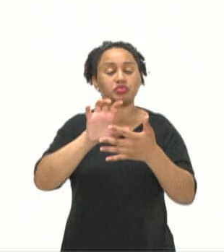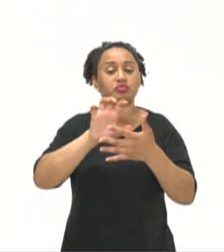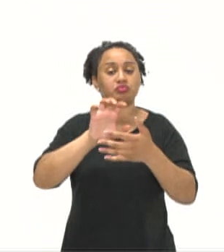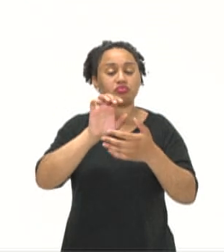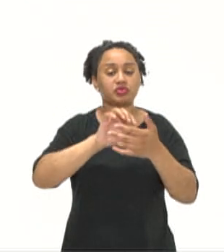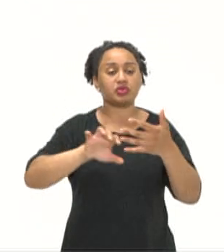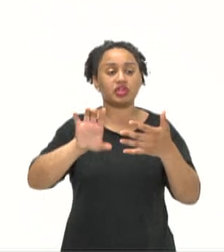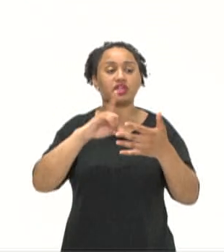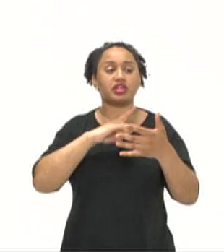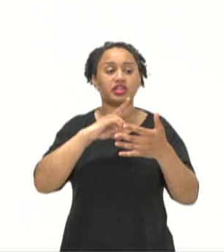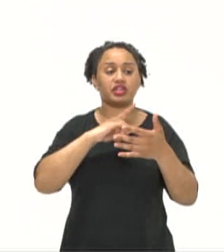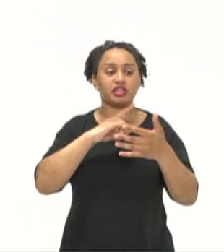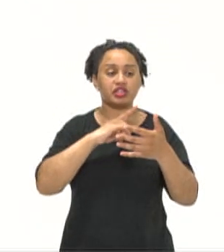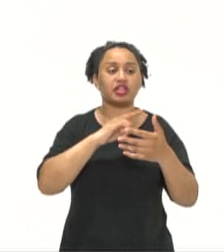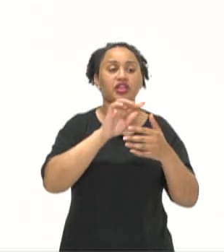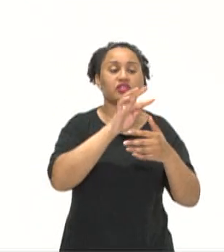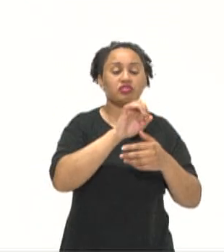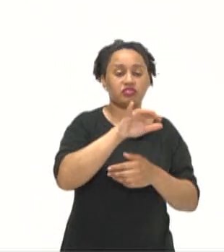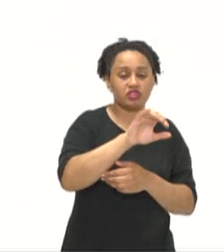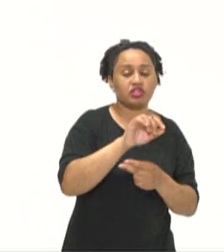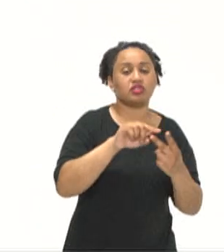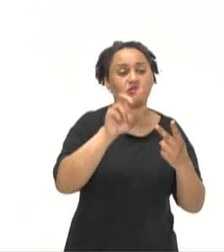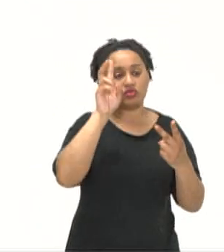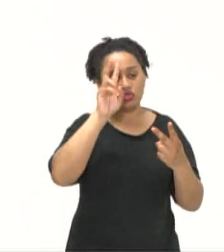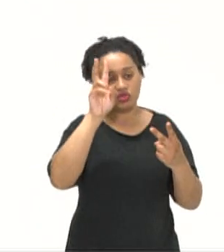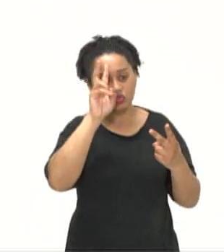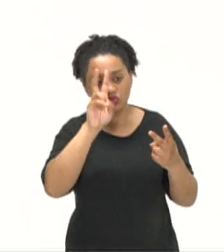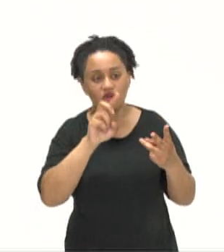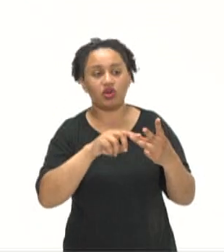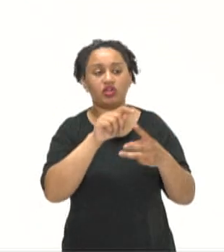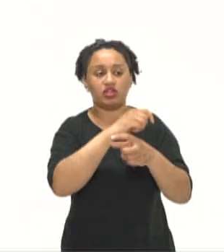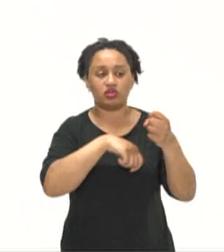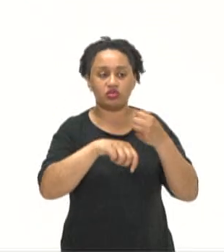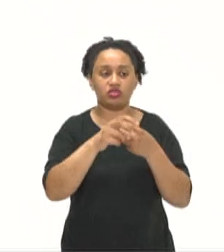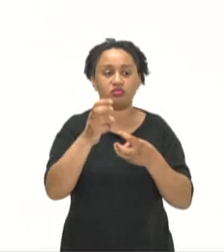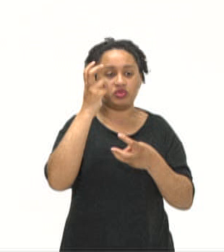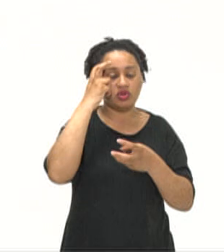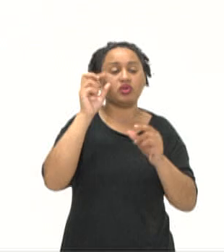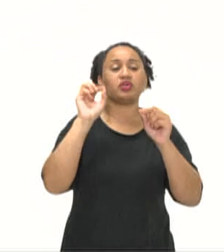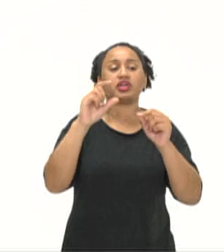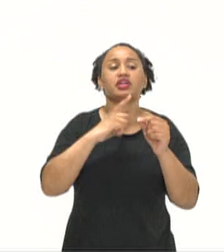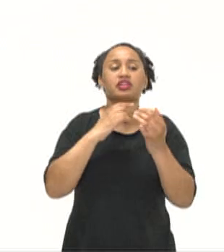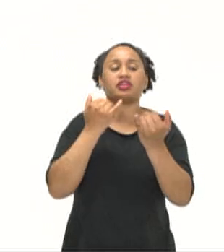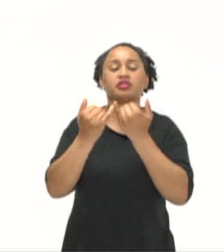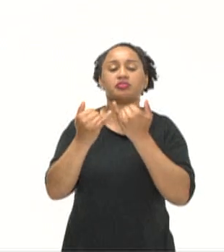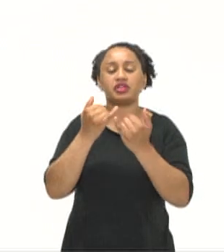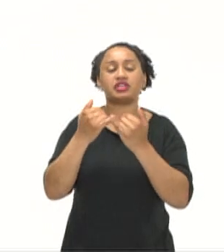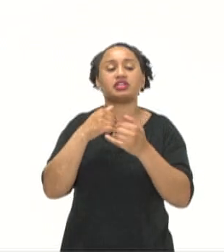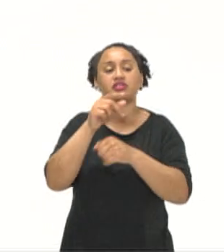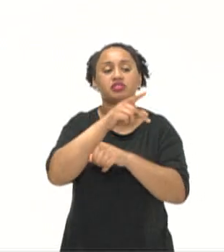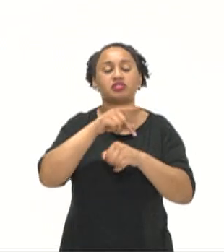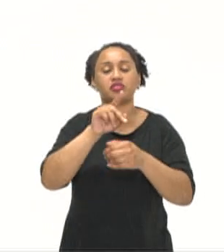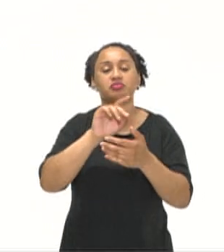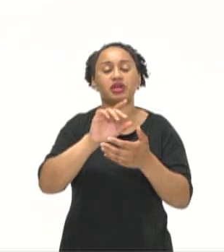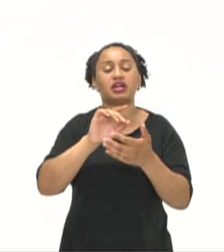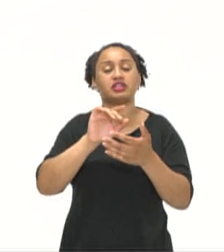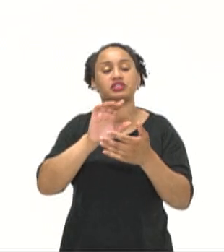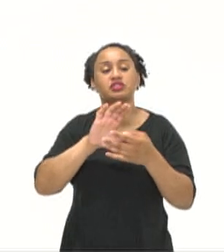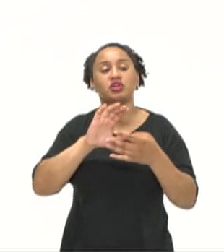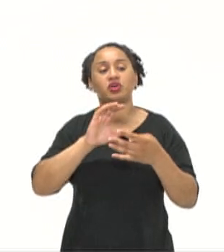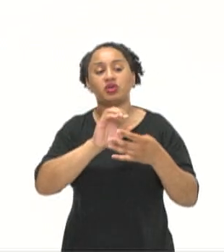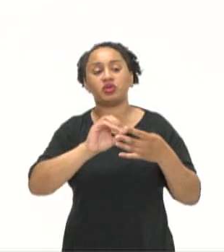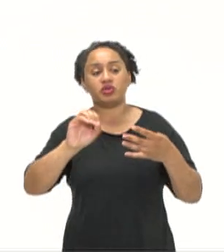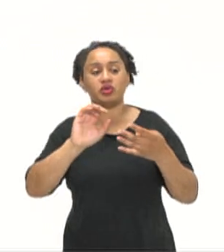físicos, históricos, econômicos e culturais, o que temos em comum aos países da Europa